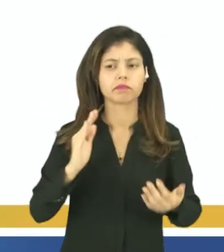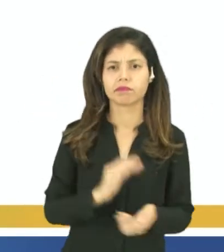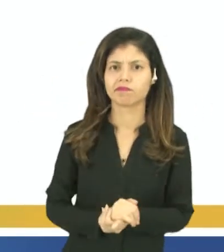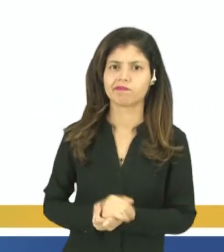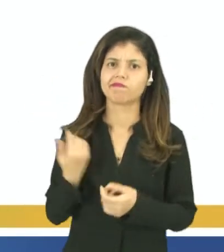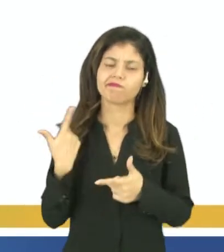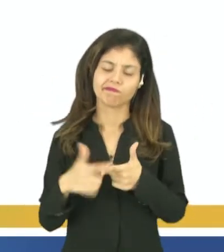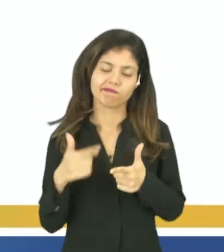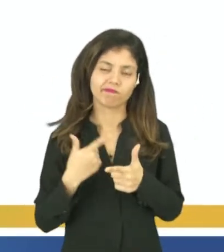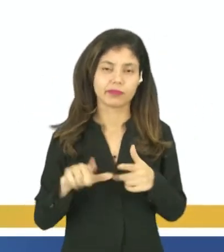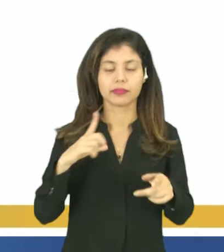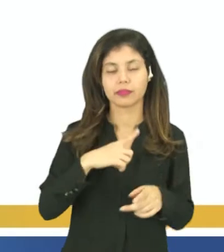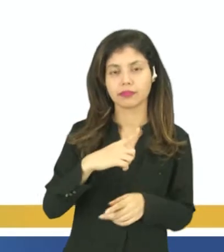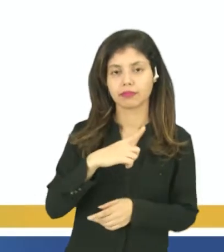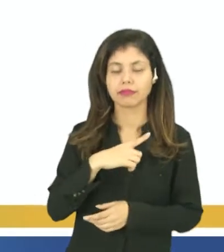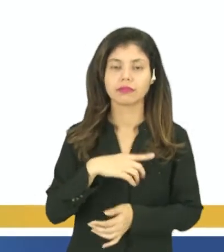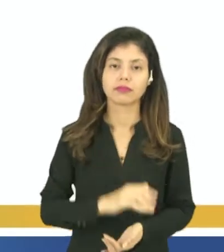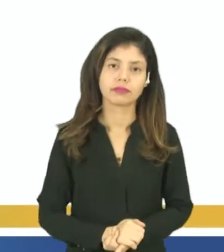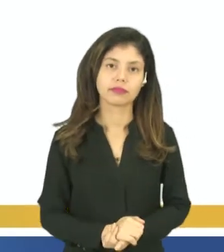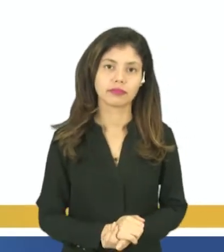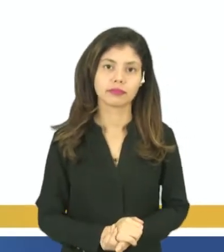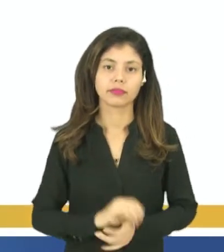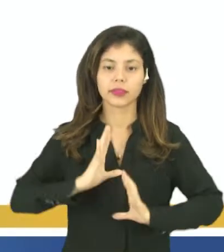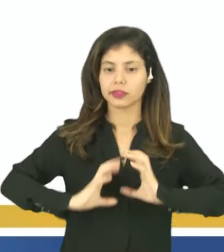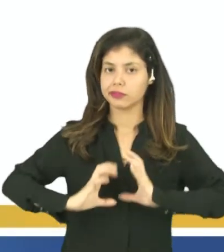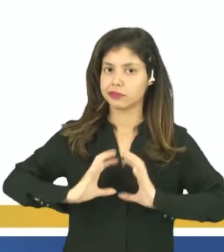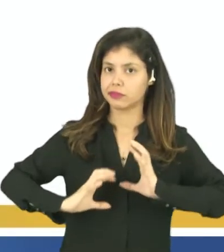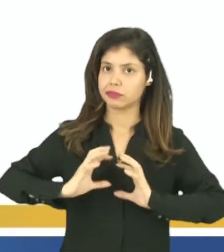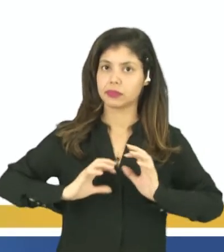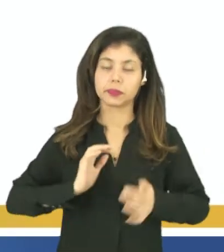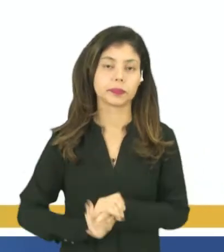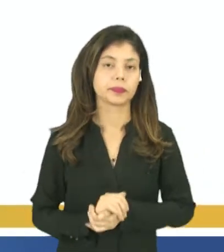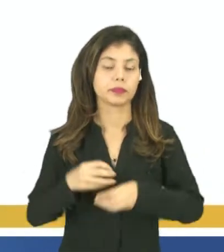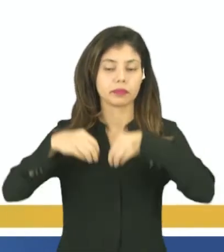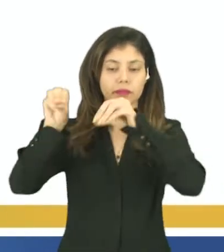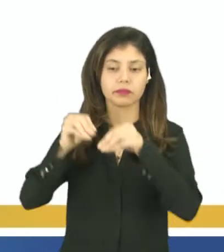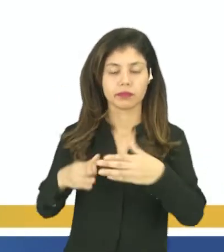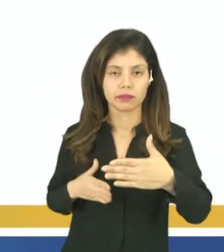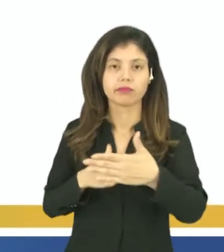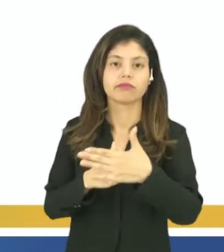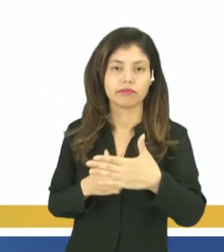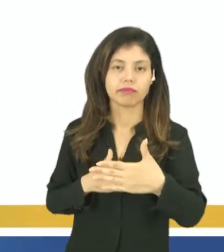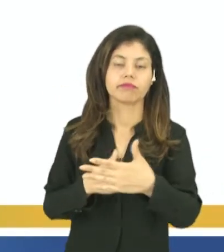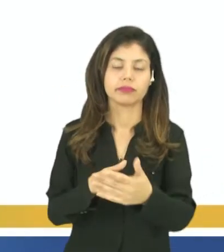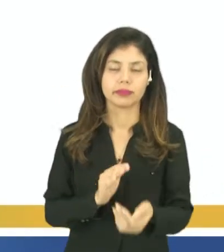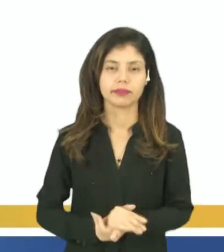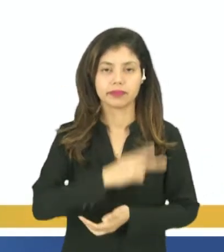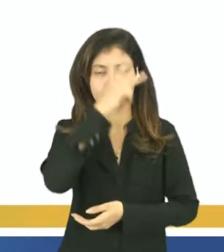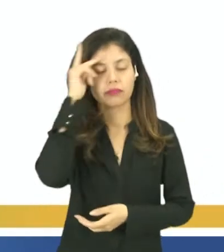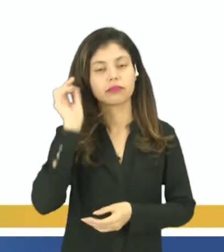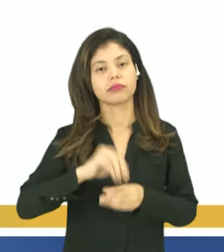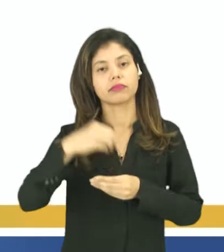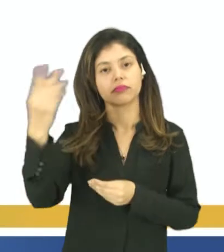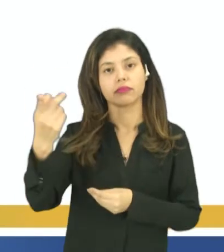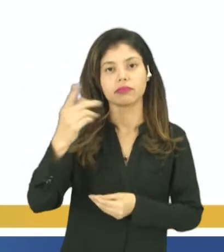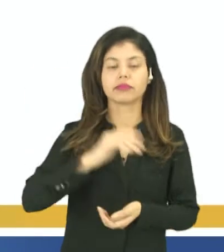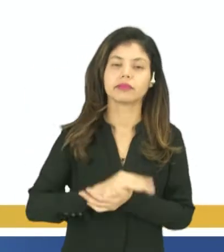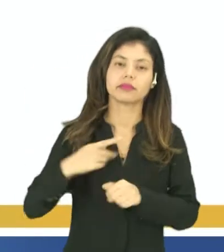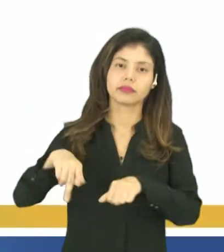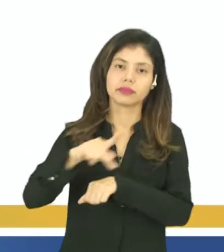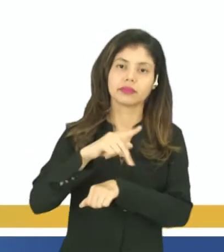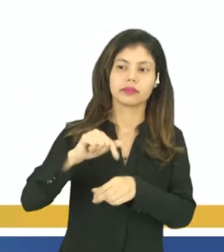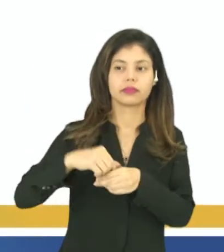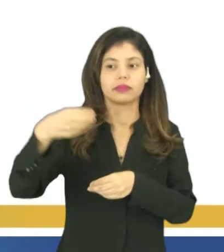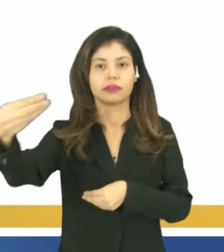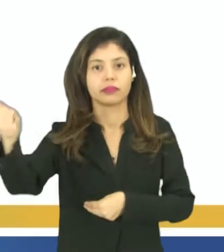que acontecem do ponto de vista da disputa das fronteiras, da tentativa de barrar migrantes fluindo de um país para outro. Nesse